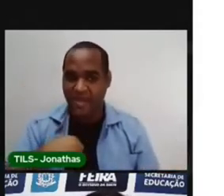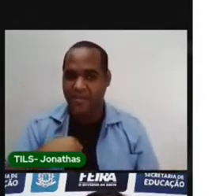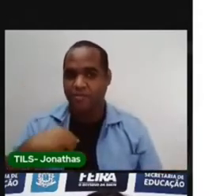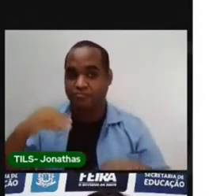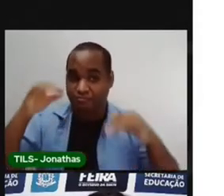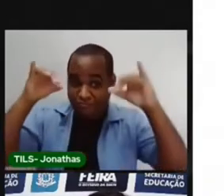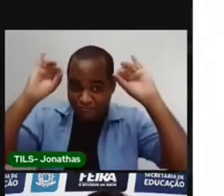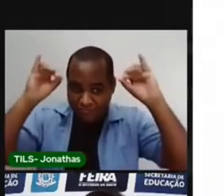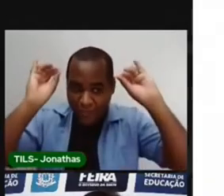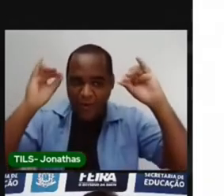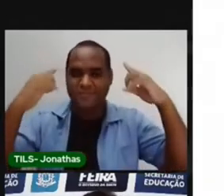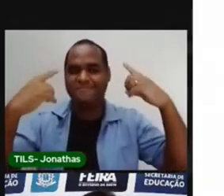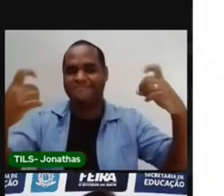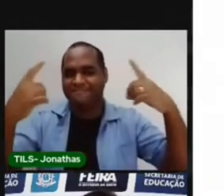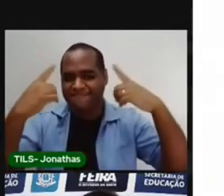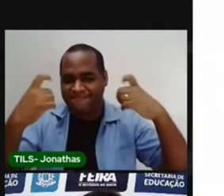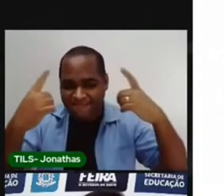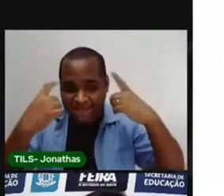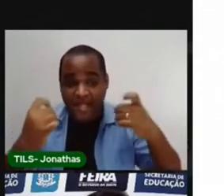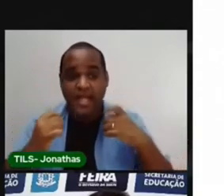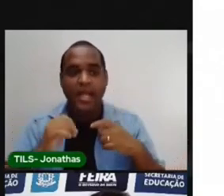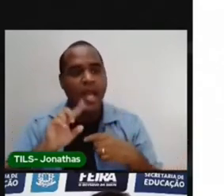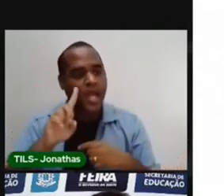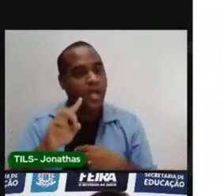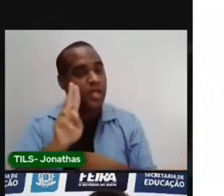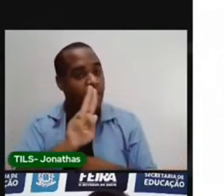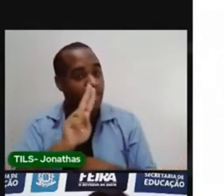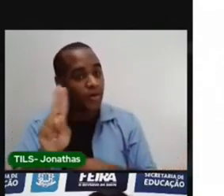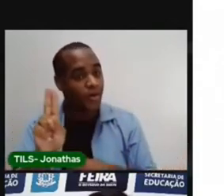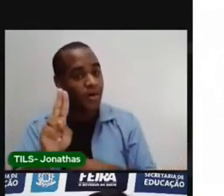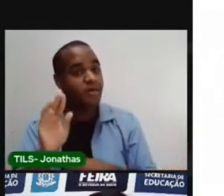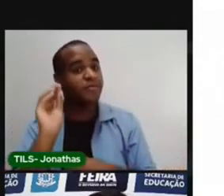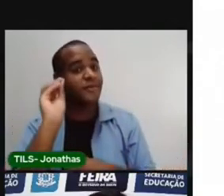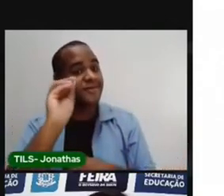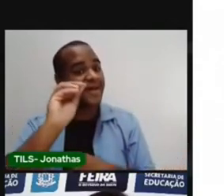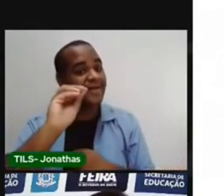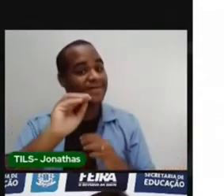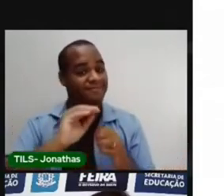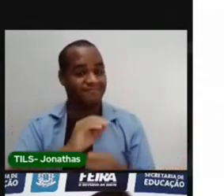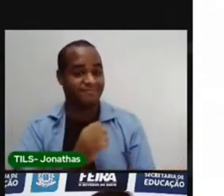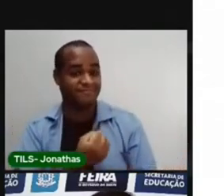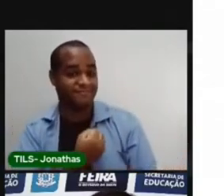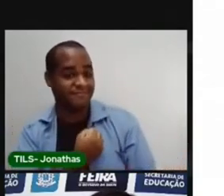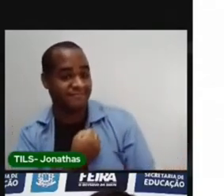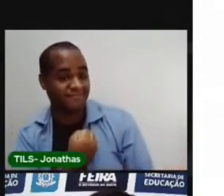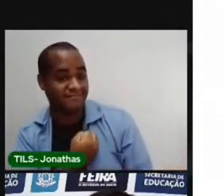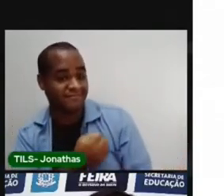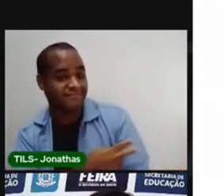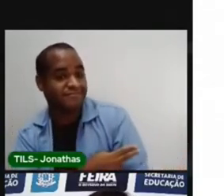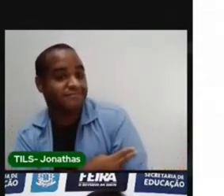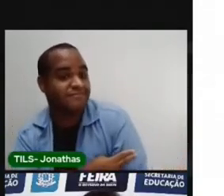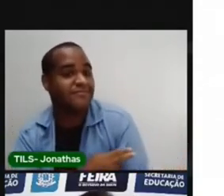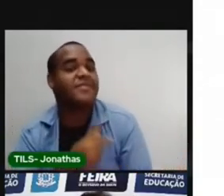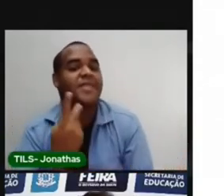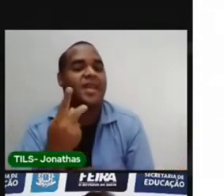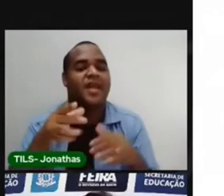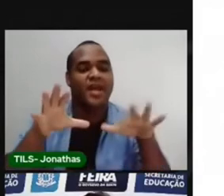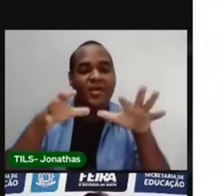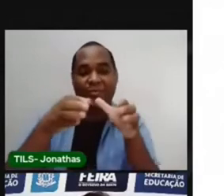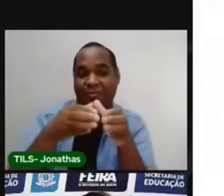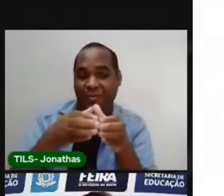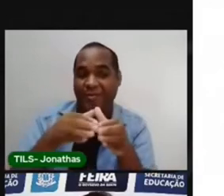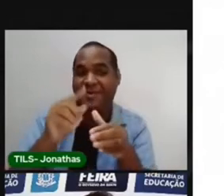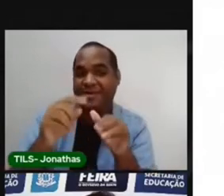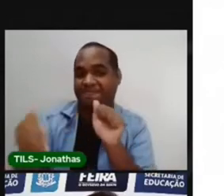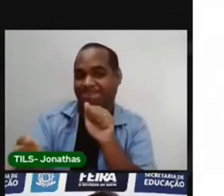Touro é Valente, colocar o seu nome, a sua série, a sua turma,